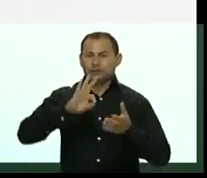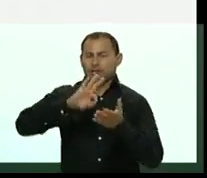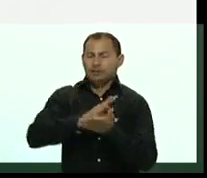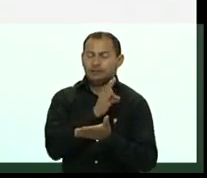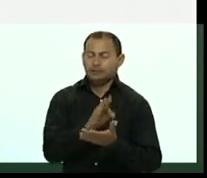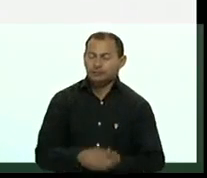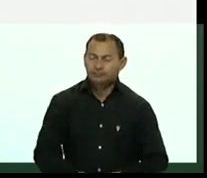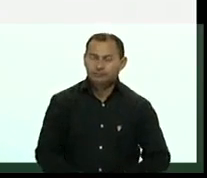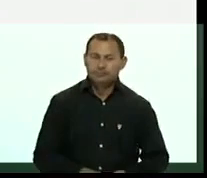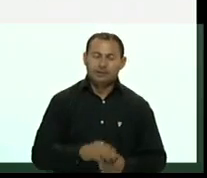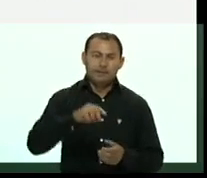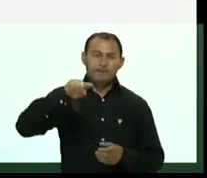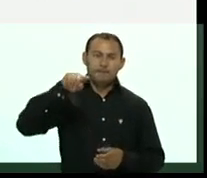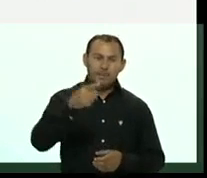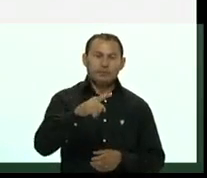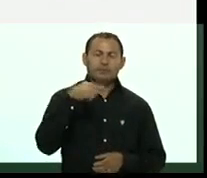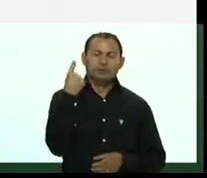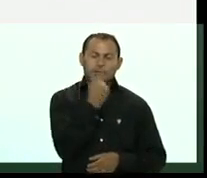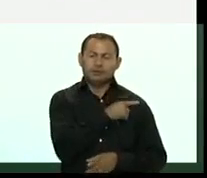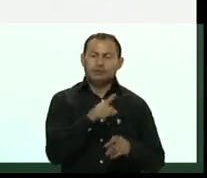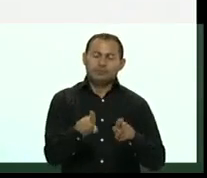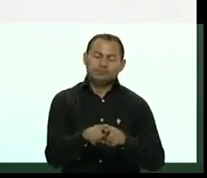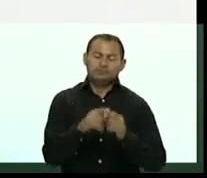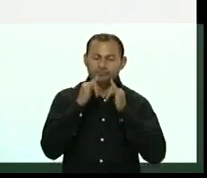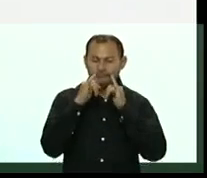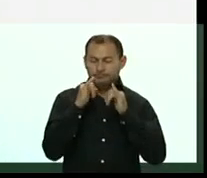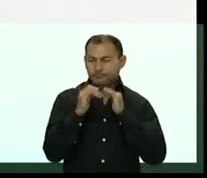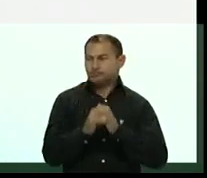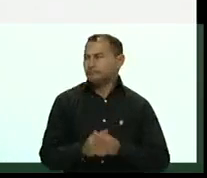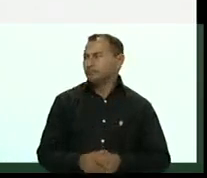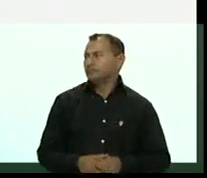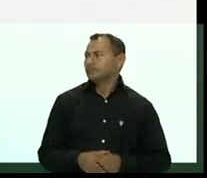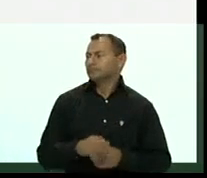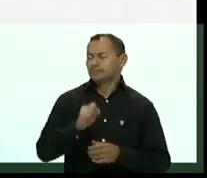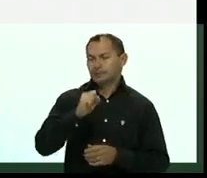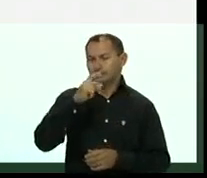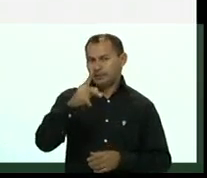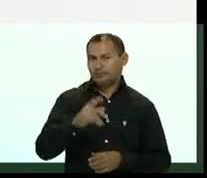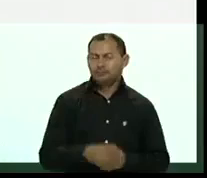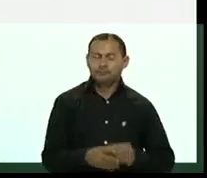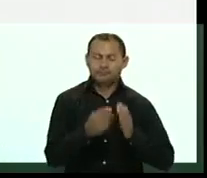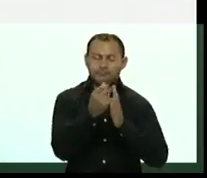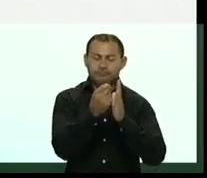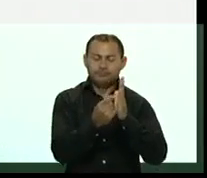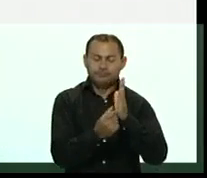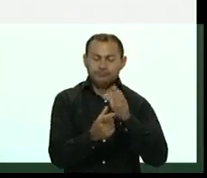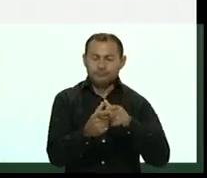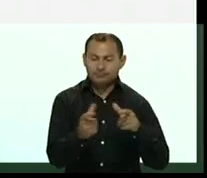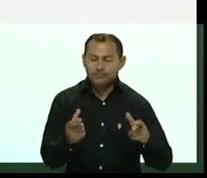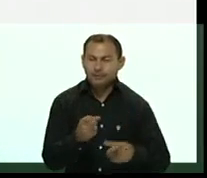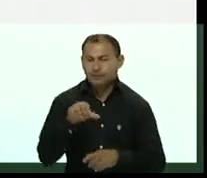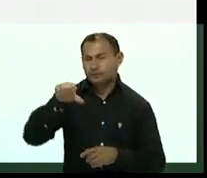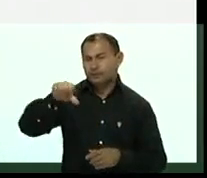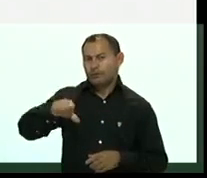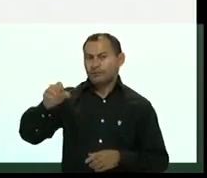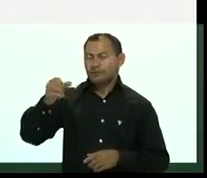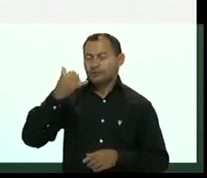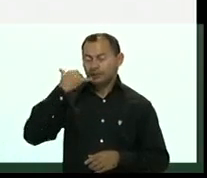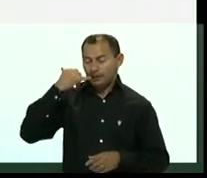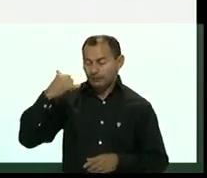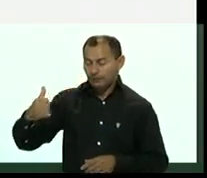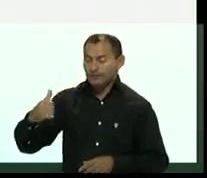assinante era 1.000, que nós também estamos tirando esses dados lá do nosso problema. E a taxa de crescimento de novas